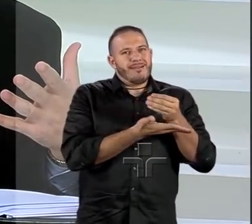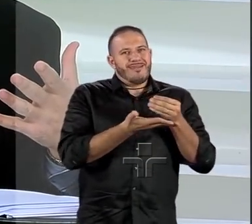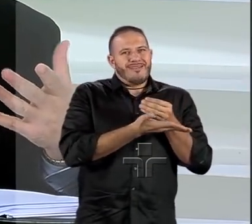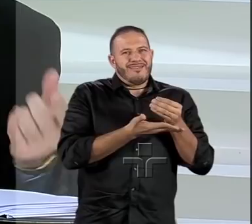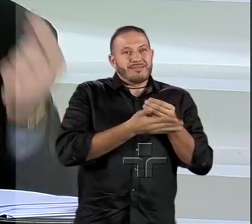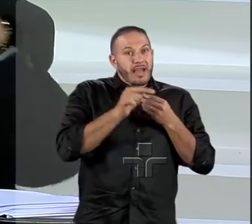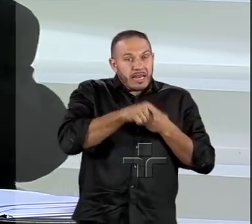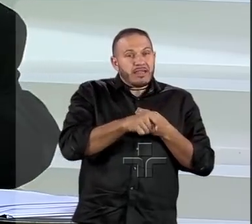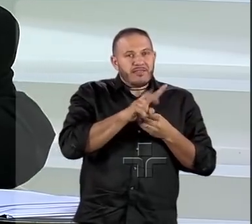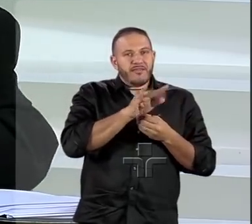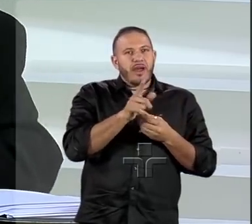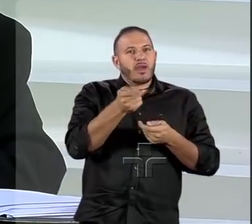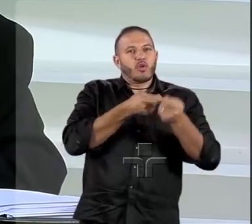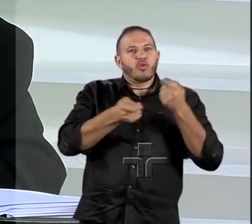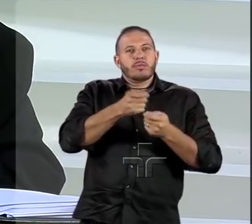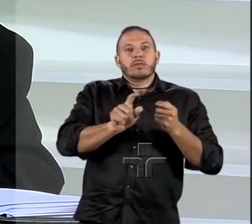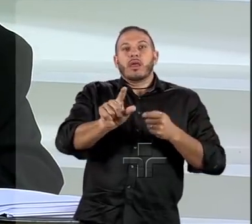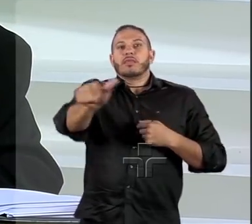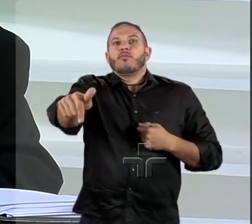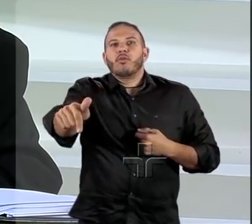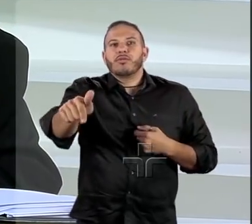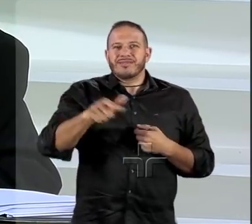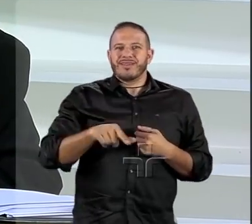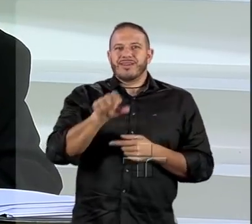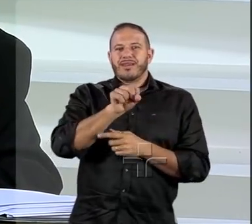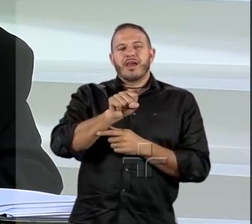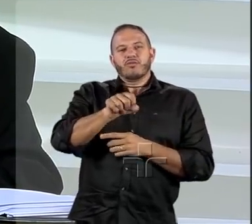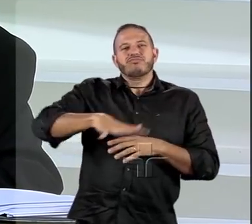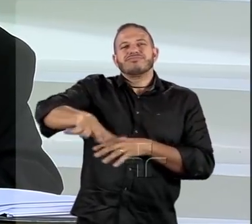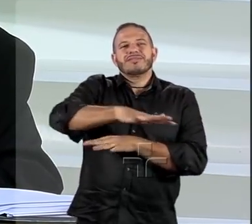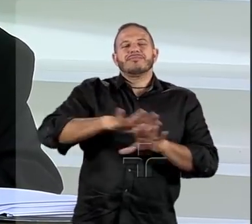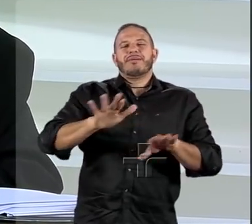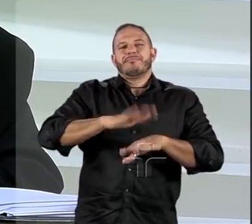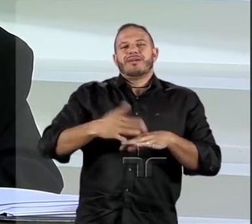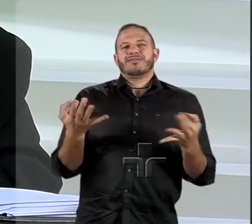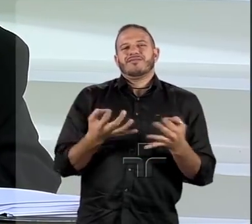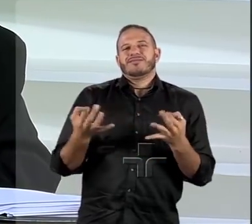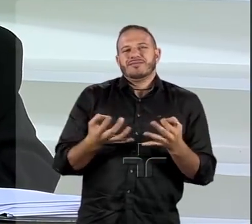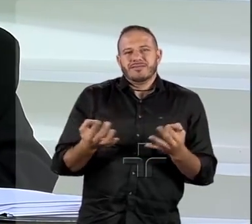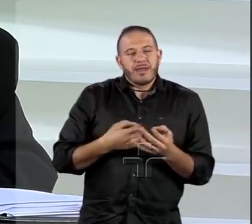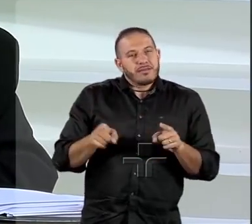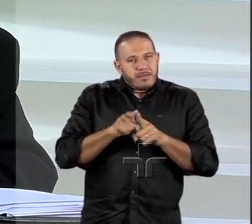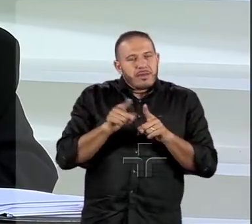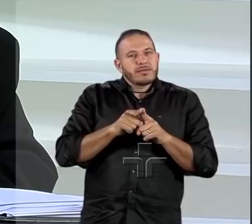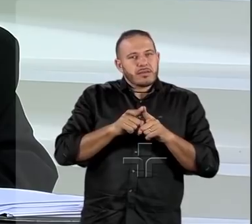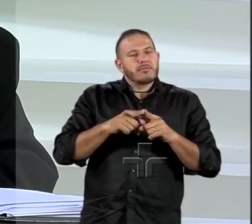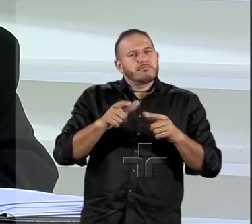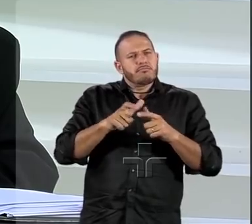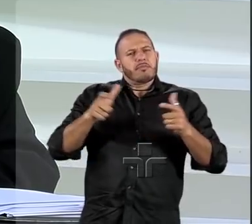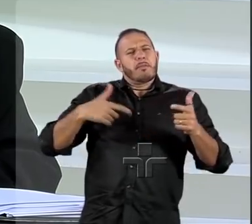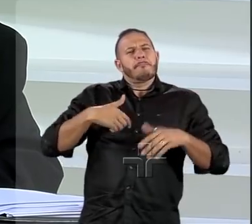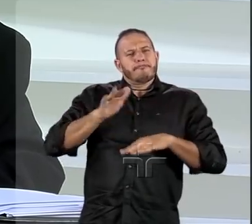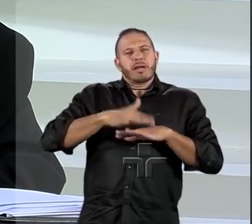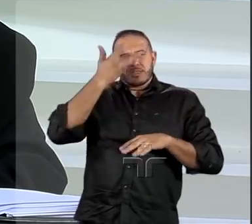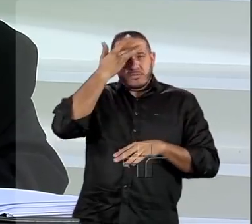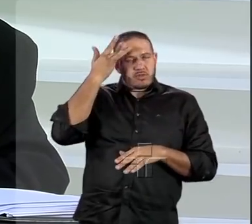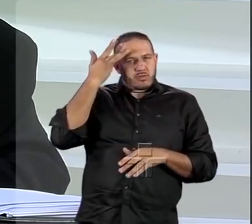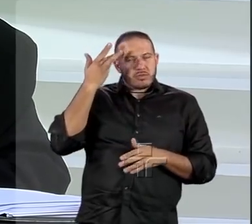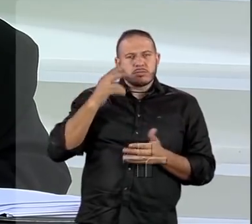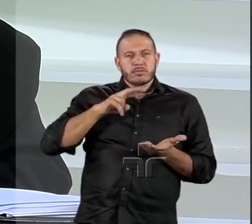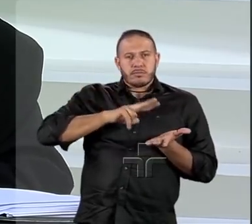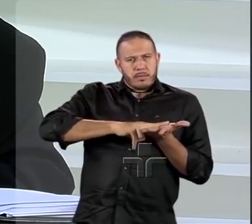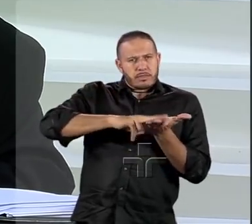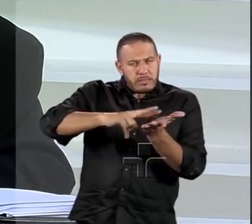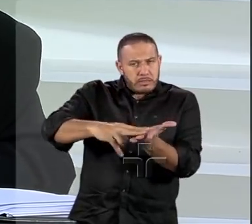vamos economizar e tornarmos o sistema mais eficiente. Nós temos também que aumentar o acesso dos pacientes. E uma coisa